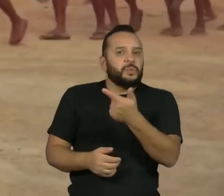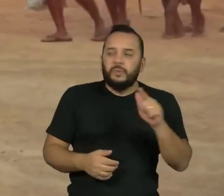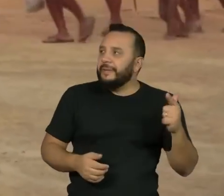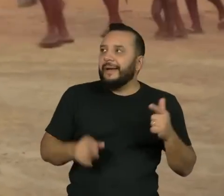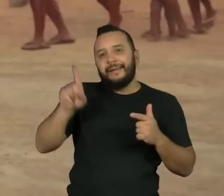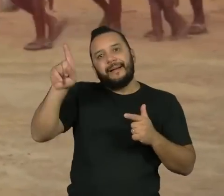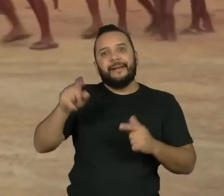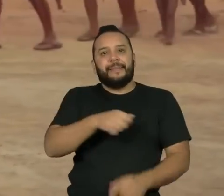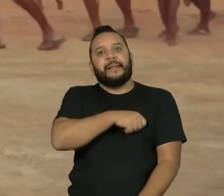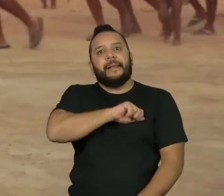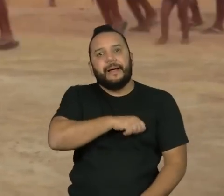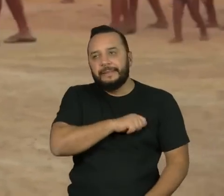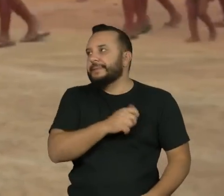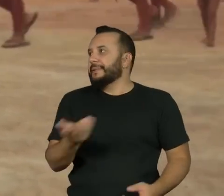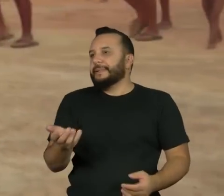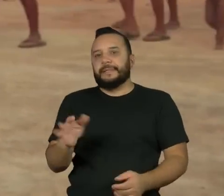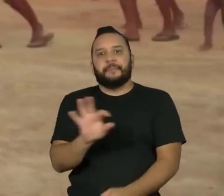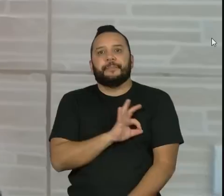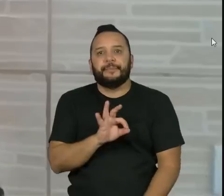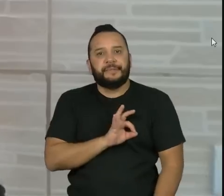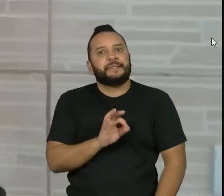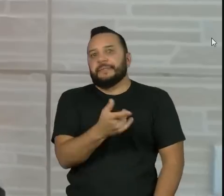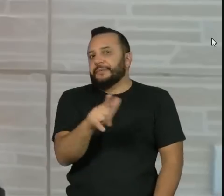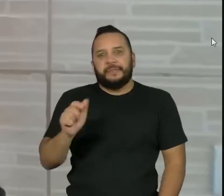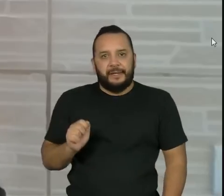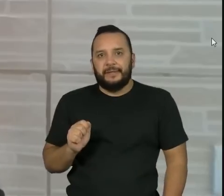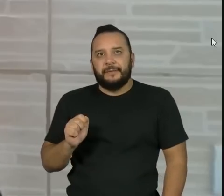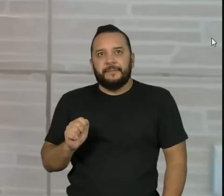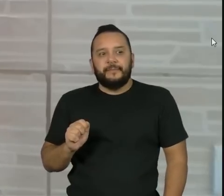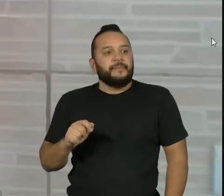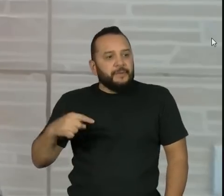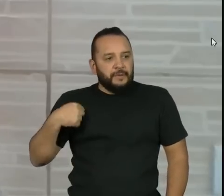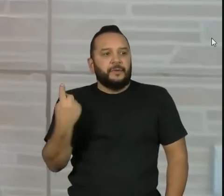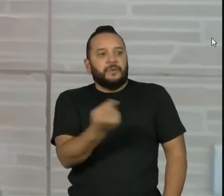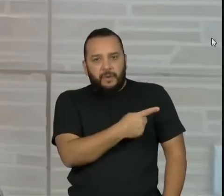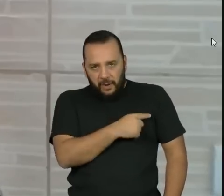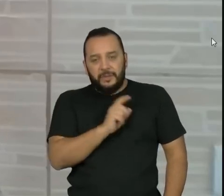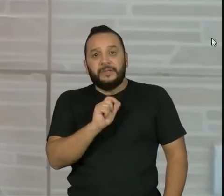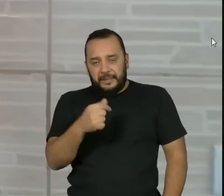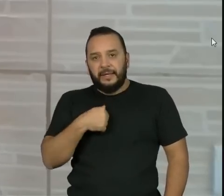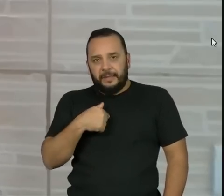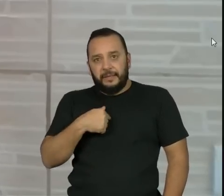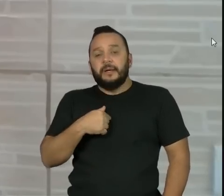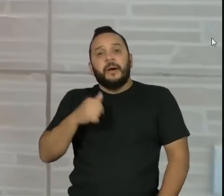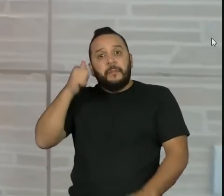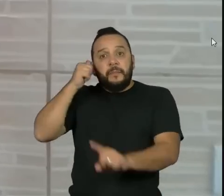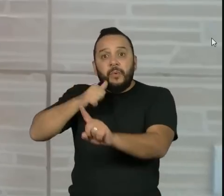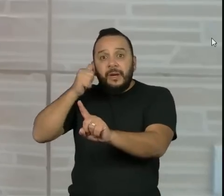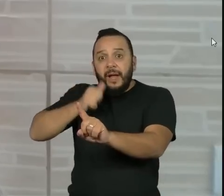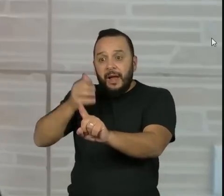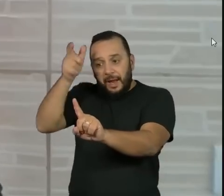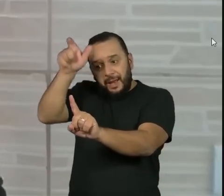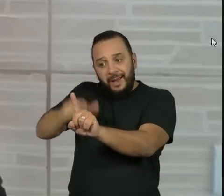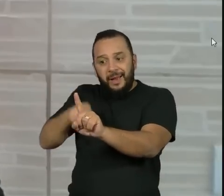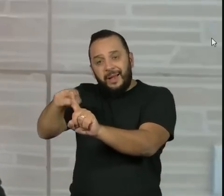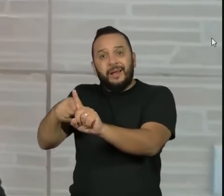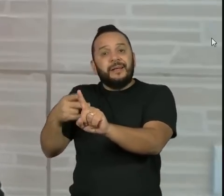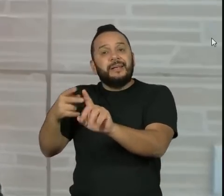polícia, não tem delegacia especializada. Então, a gente procura de levar para essa mulher indígena,